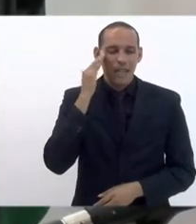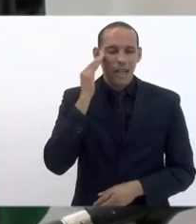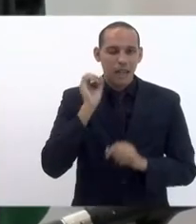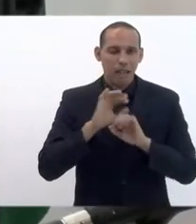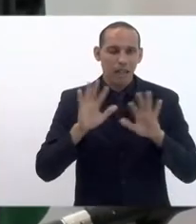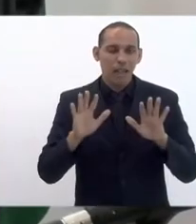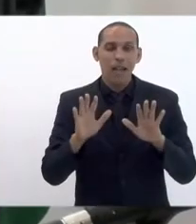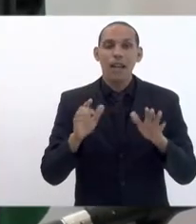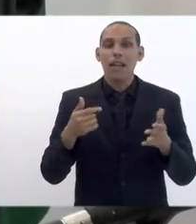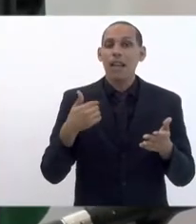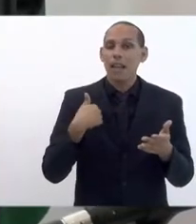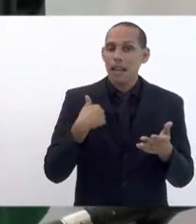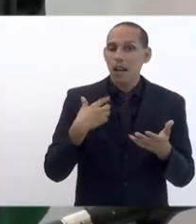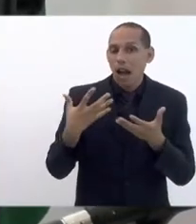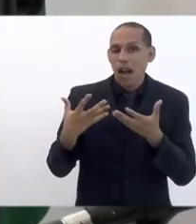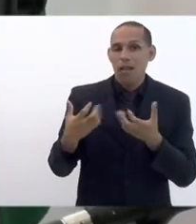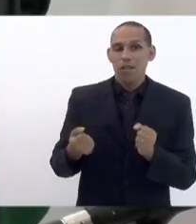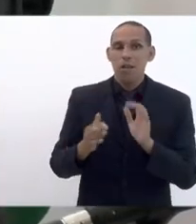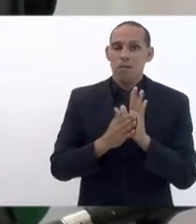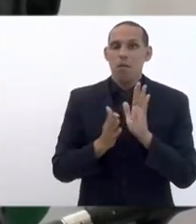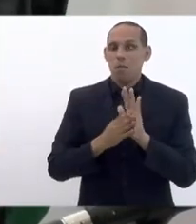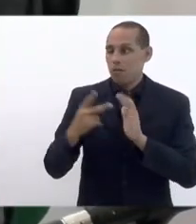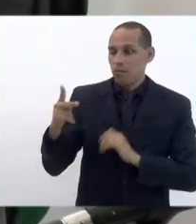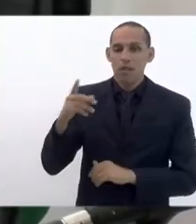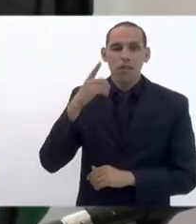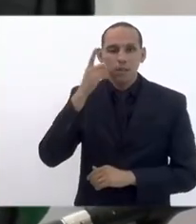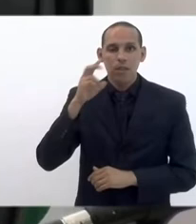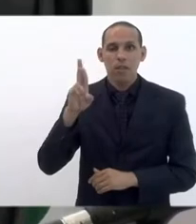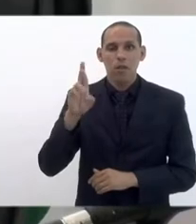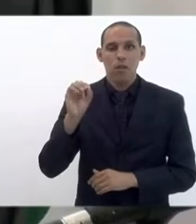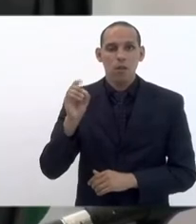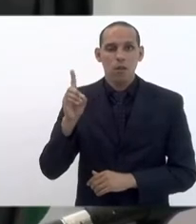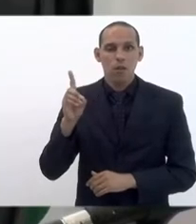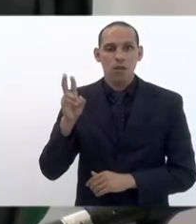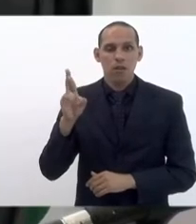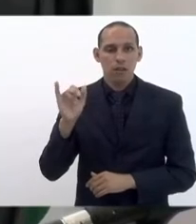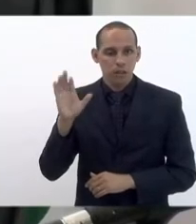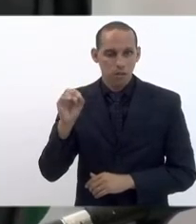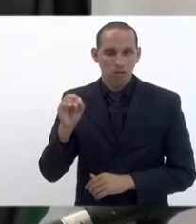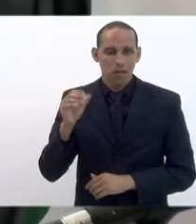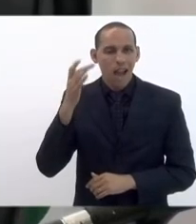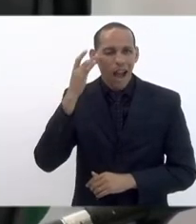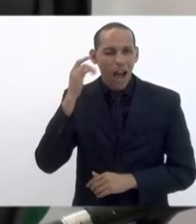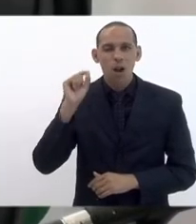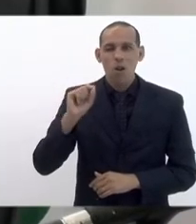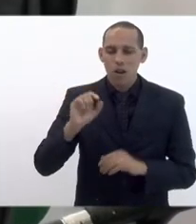a acolher a proposta do deputado Rodrigo Amorim, eu acho um equívoco submeter a decisão da Assembleia Legislativa